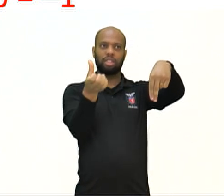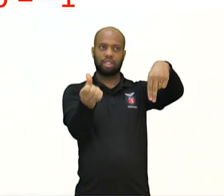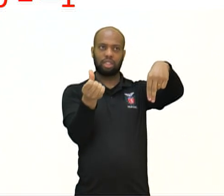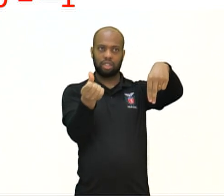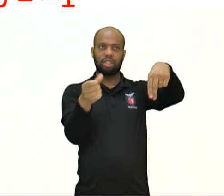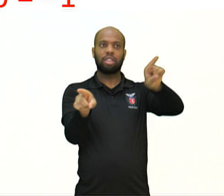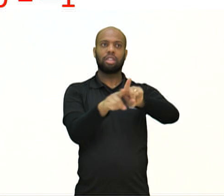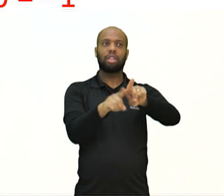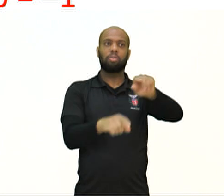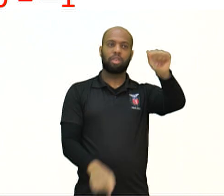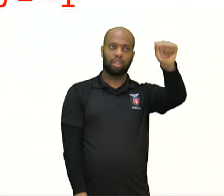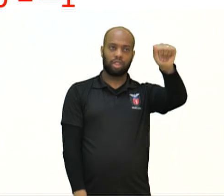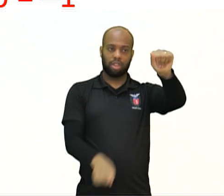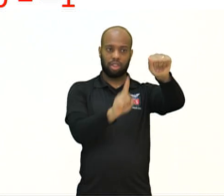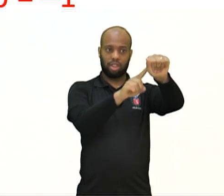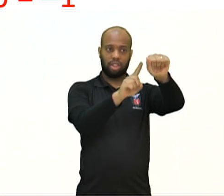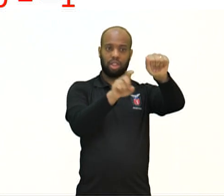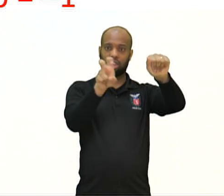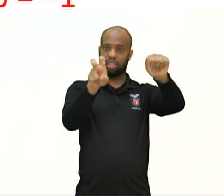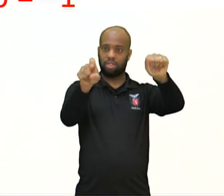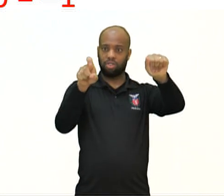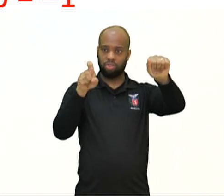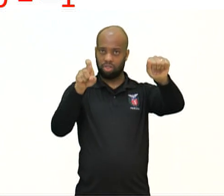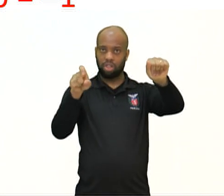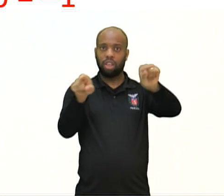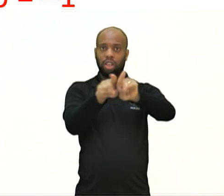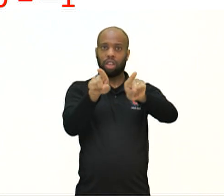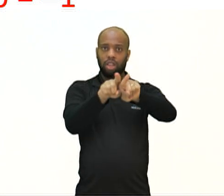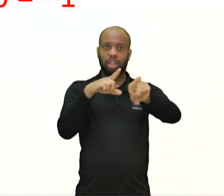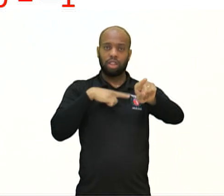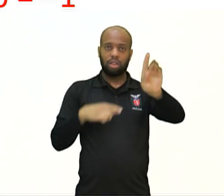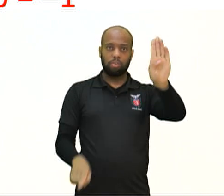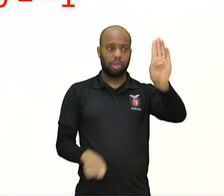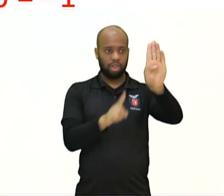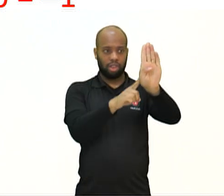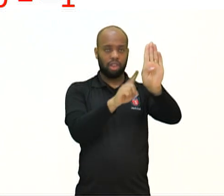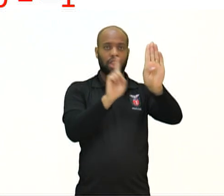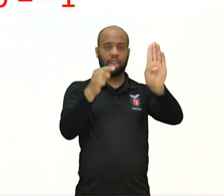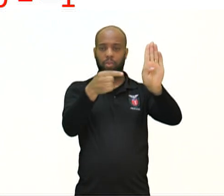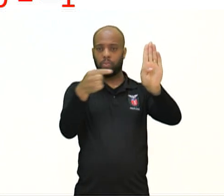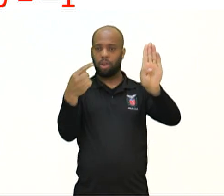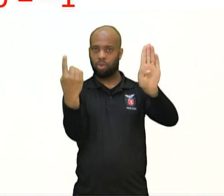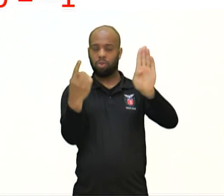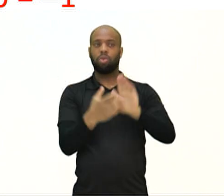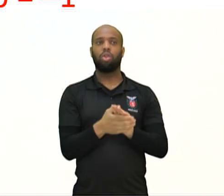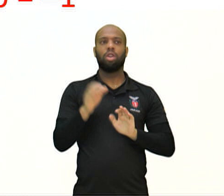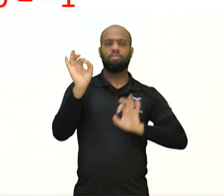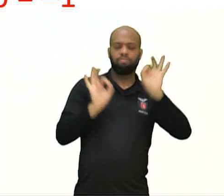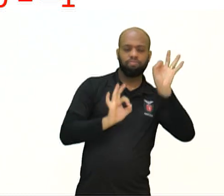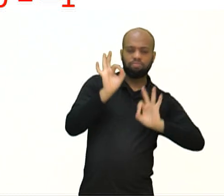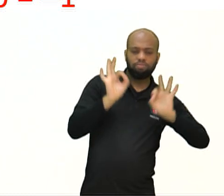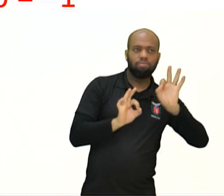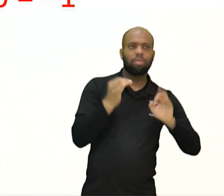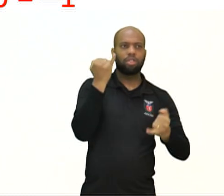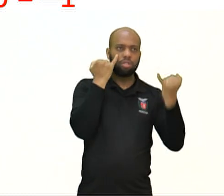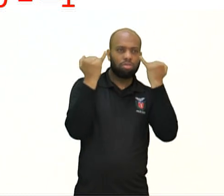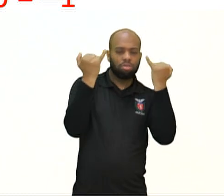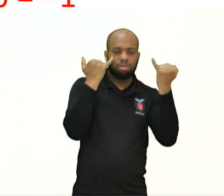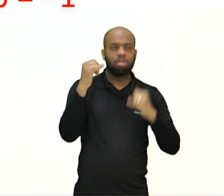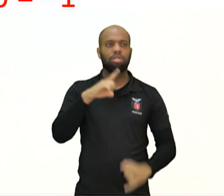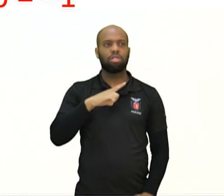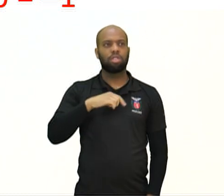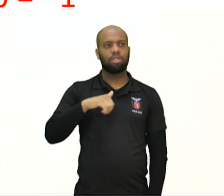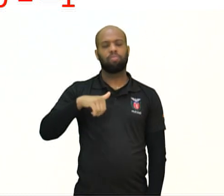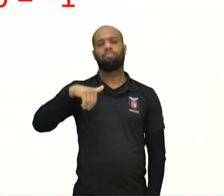nosso A é o 5x e temos que o nosso B é menos 1. A gente organizando as informações fica